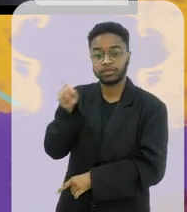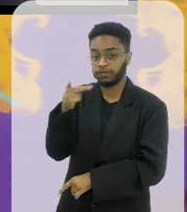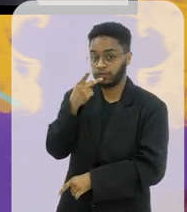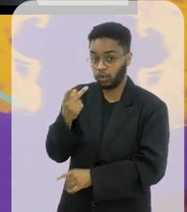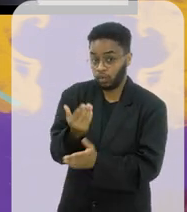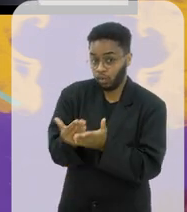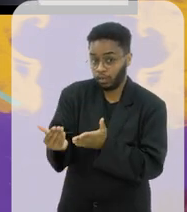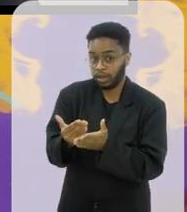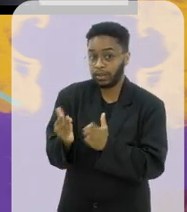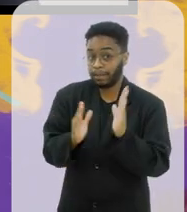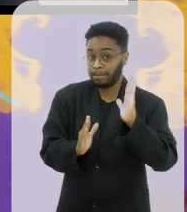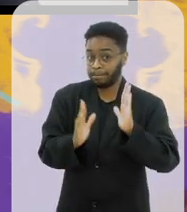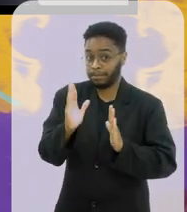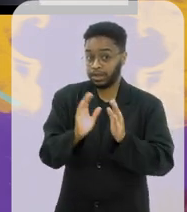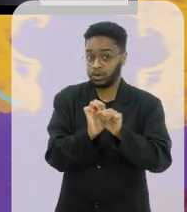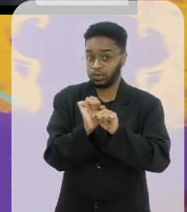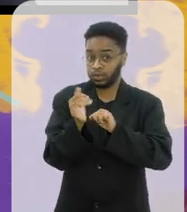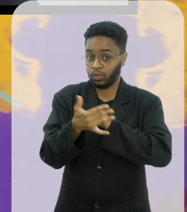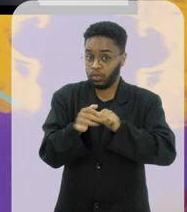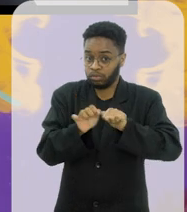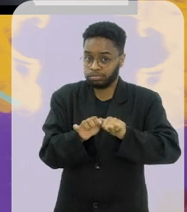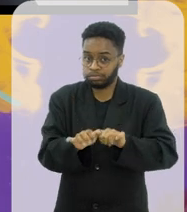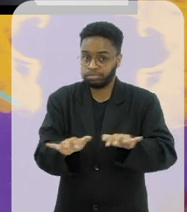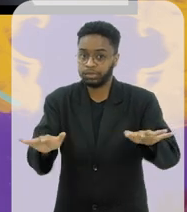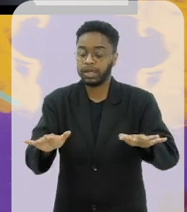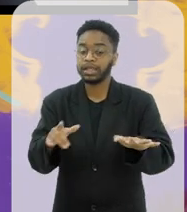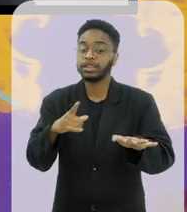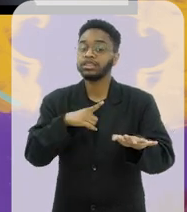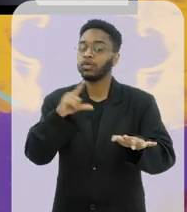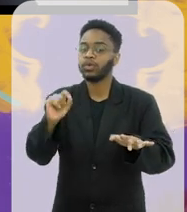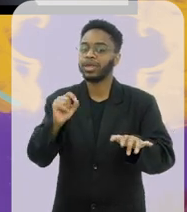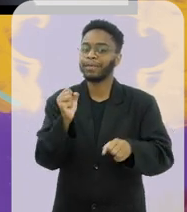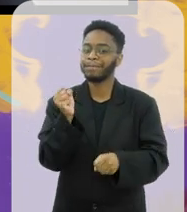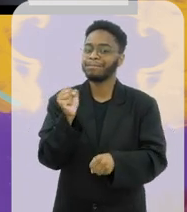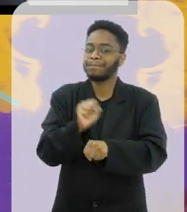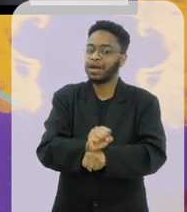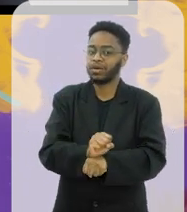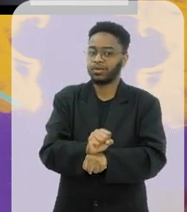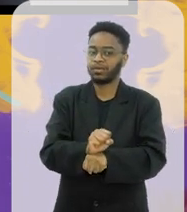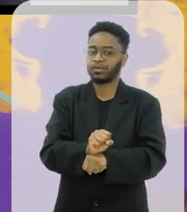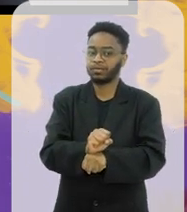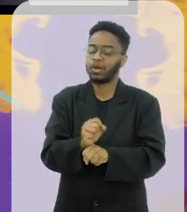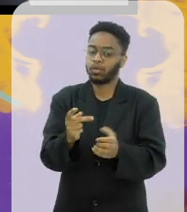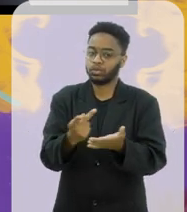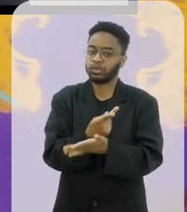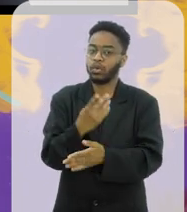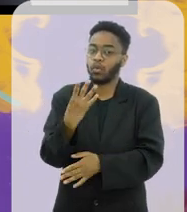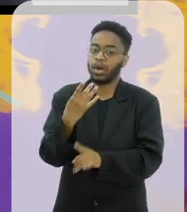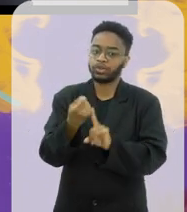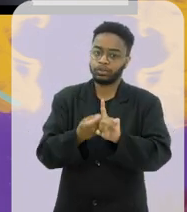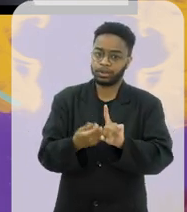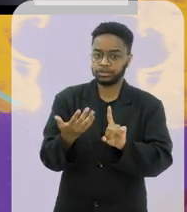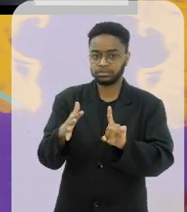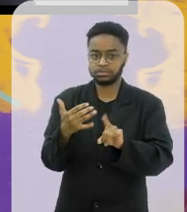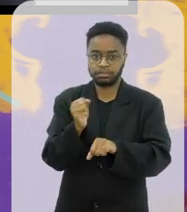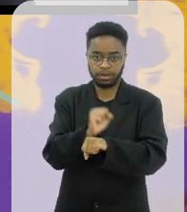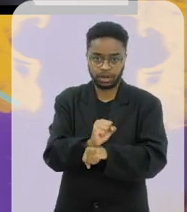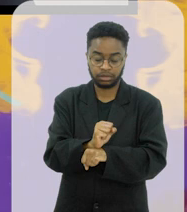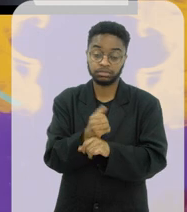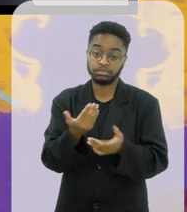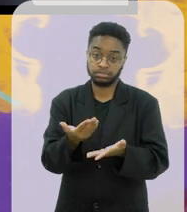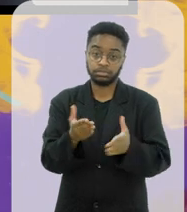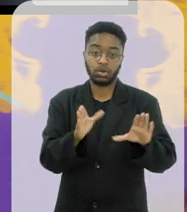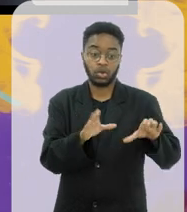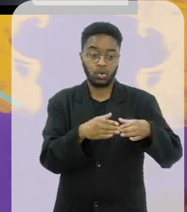gente relembra a pandemia do Covid... houve uma paralisação por cerca aí de 4 meses e os clubes